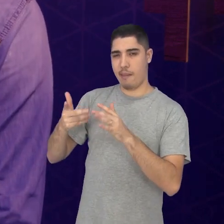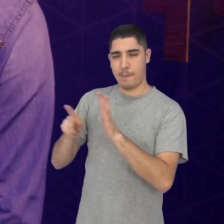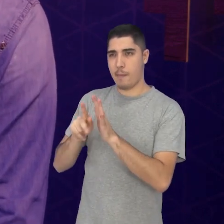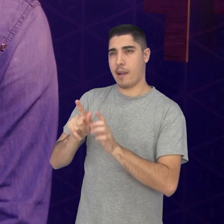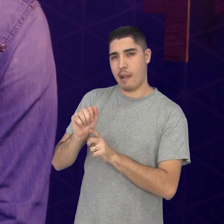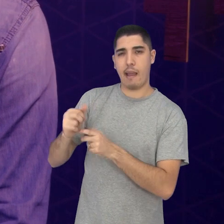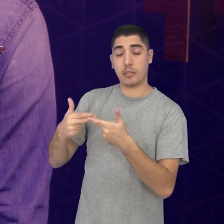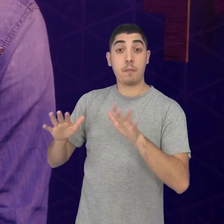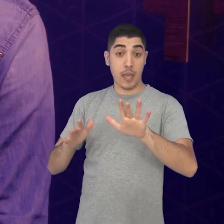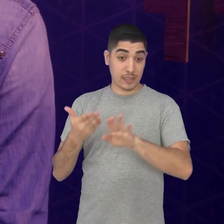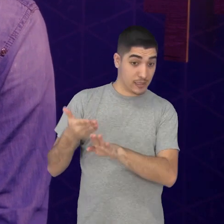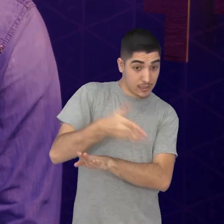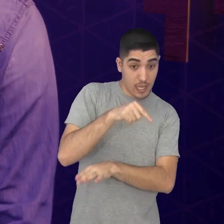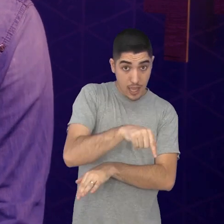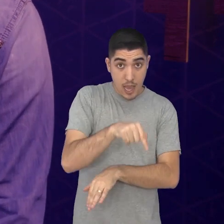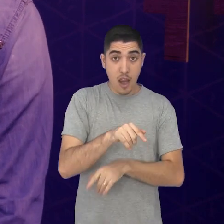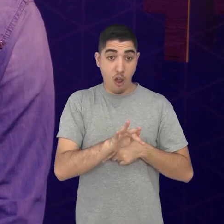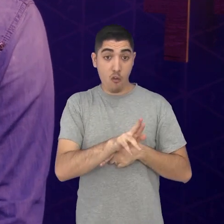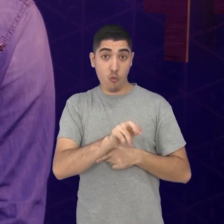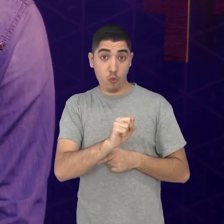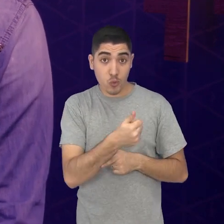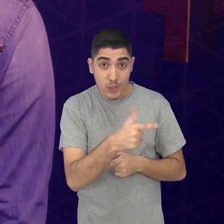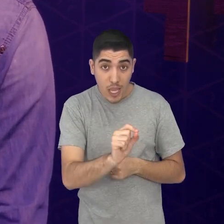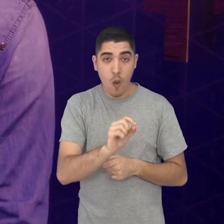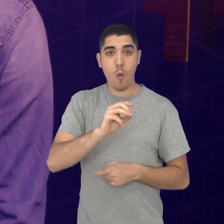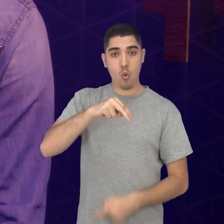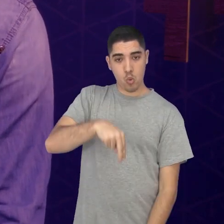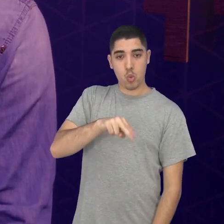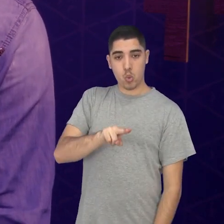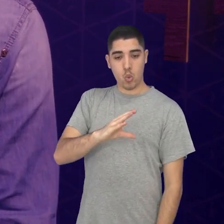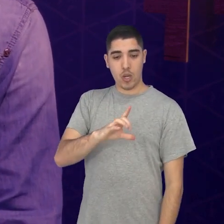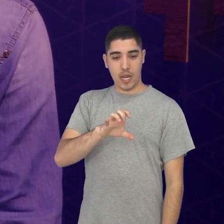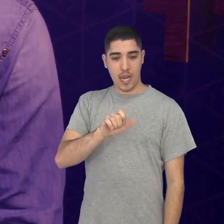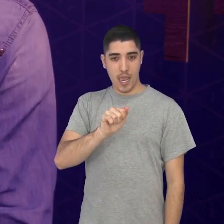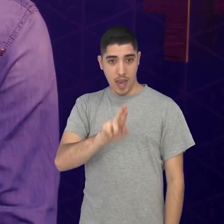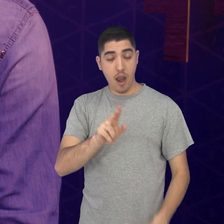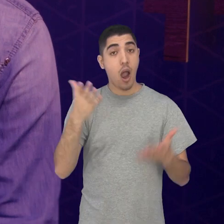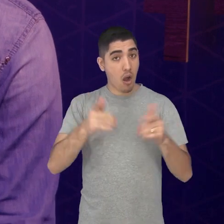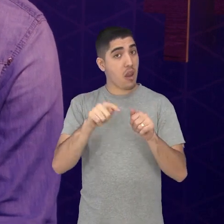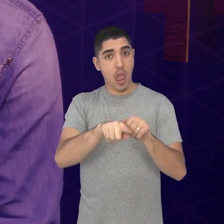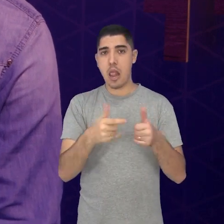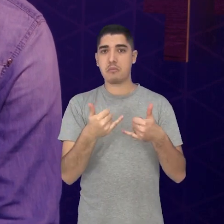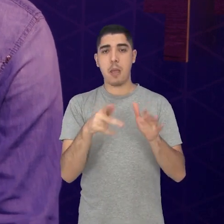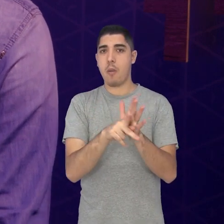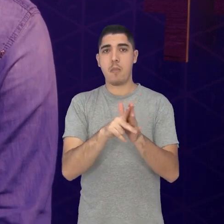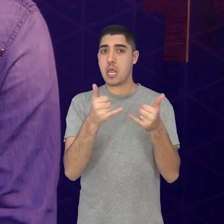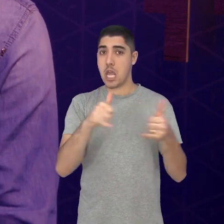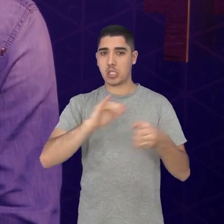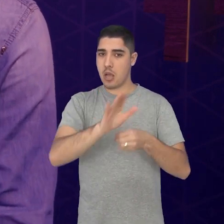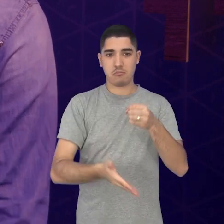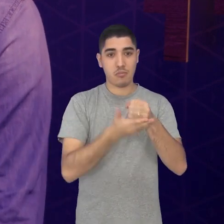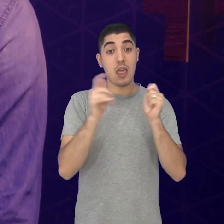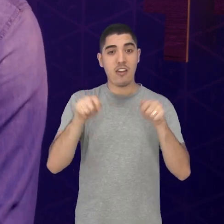fusão nuclear é super limpa. E agora a gente pode fazer uma Mach 1 pelo menos,